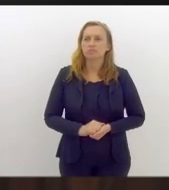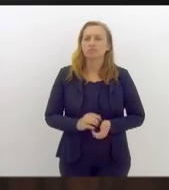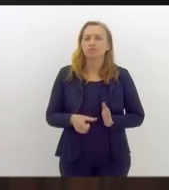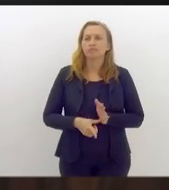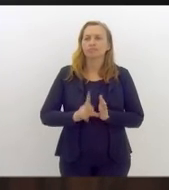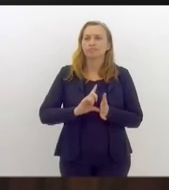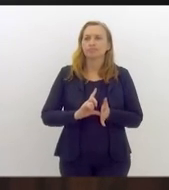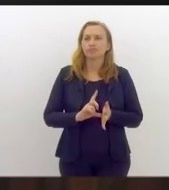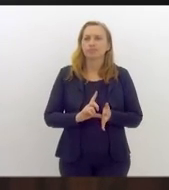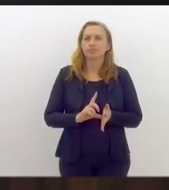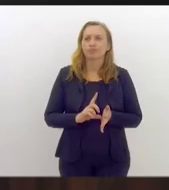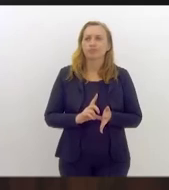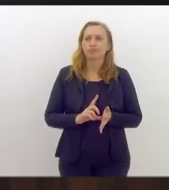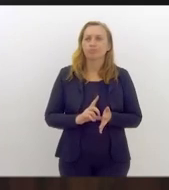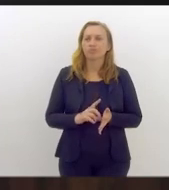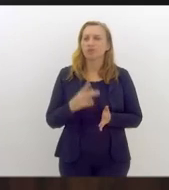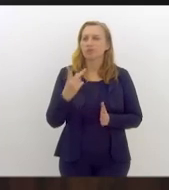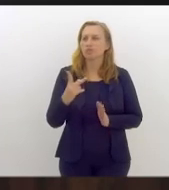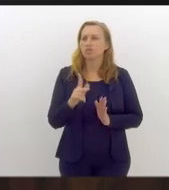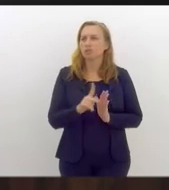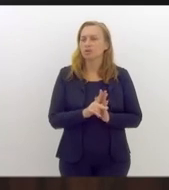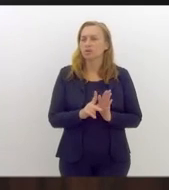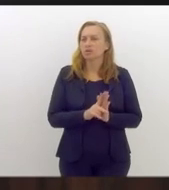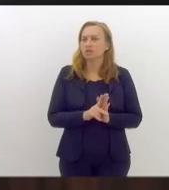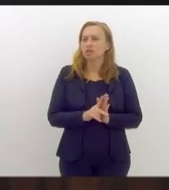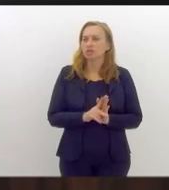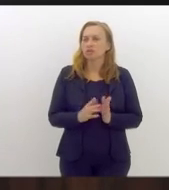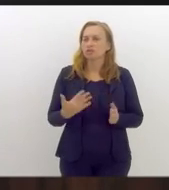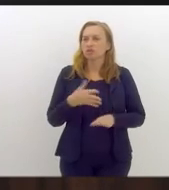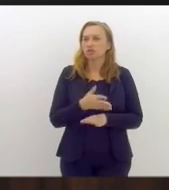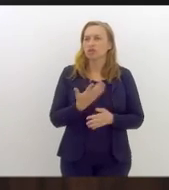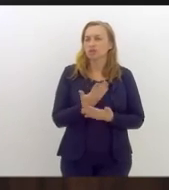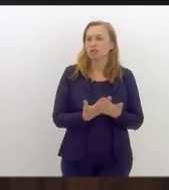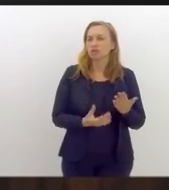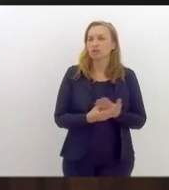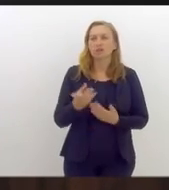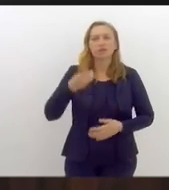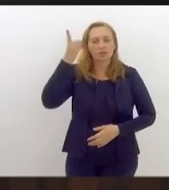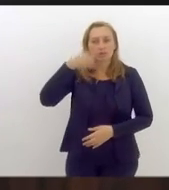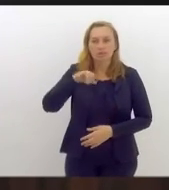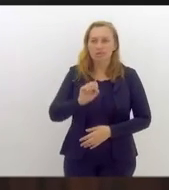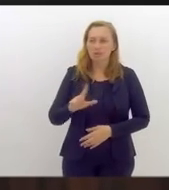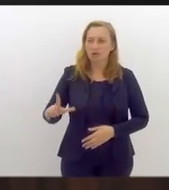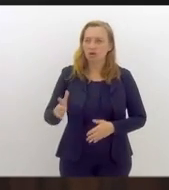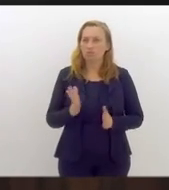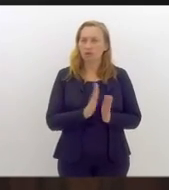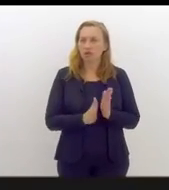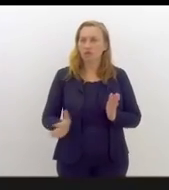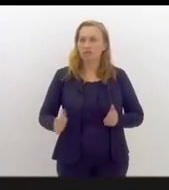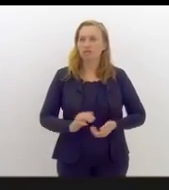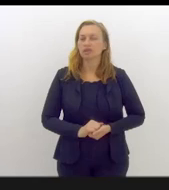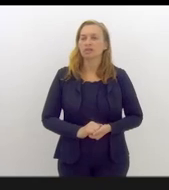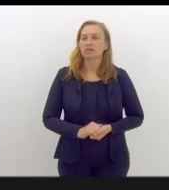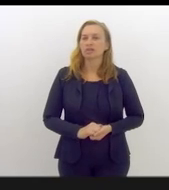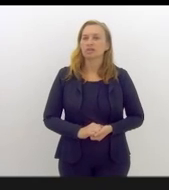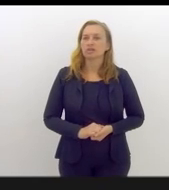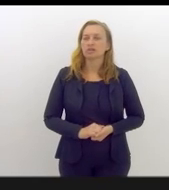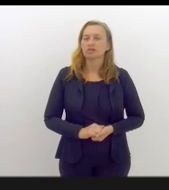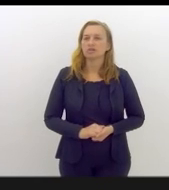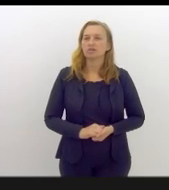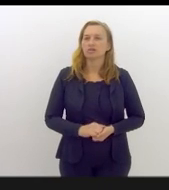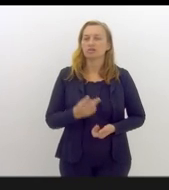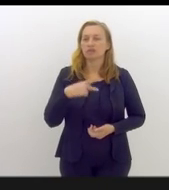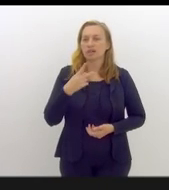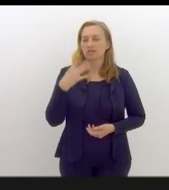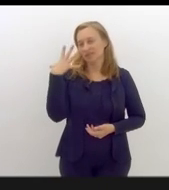Antes, falta dois pela projetos. Ordem. Enquanto chega aqui na minha mão, deputado Samuel Malafaia, pela ordem. Só para documentar que